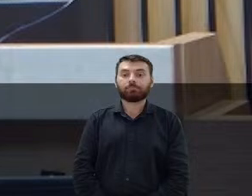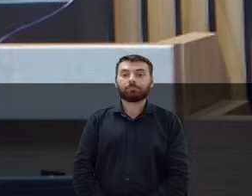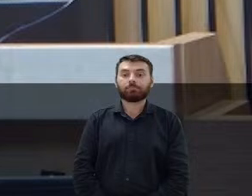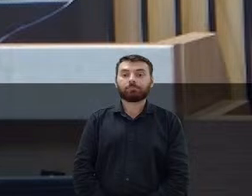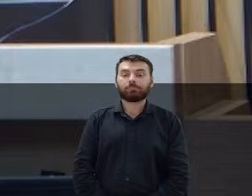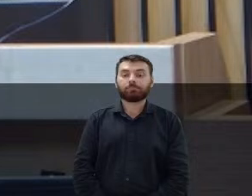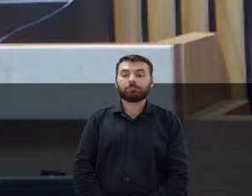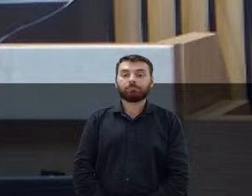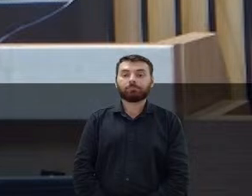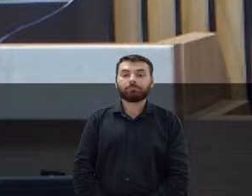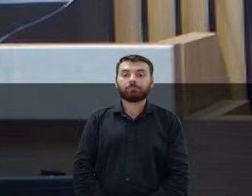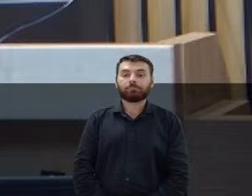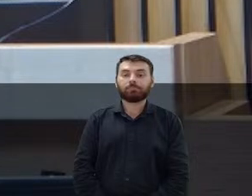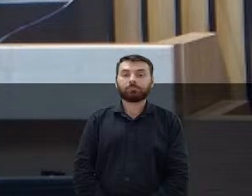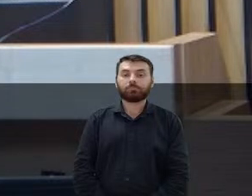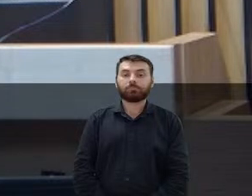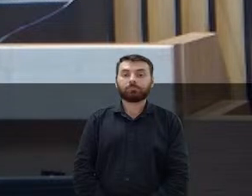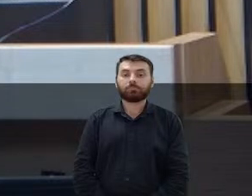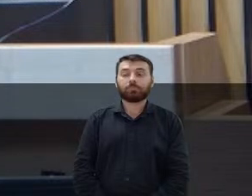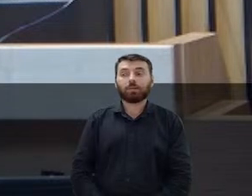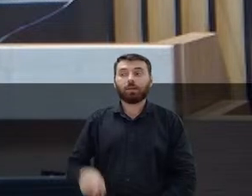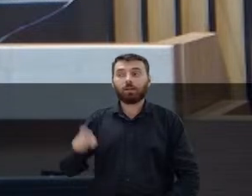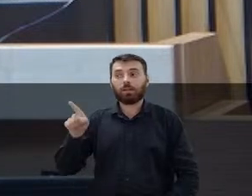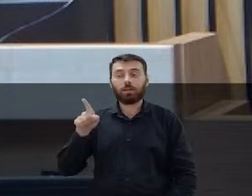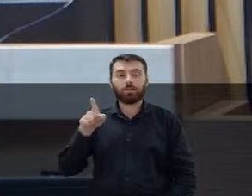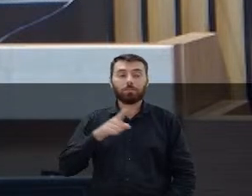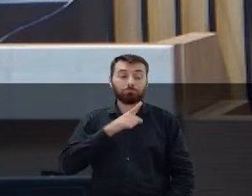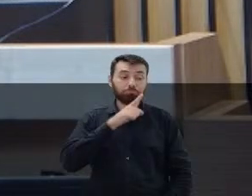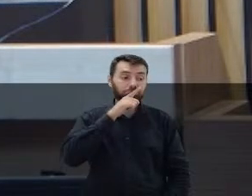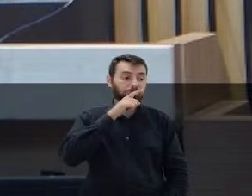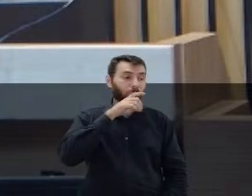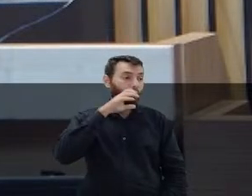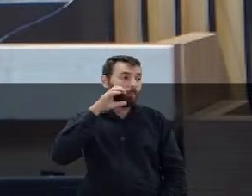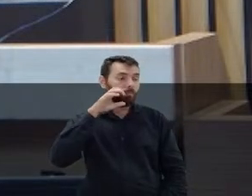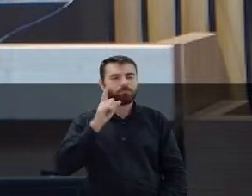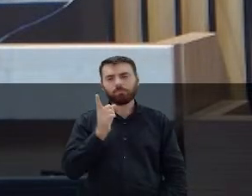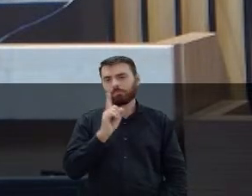não houve vício de consentimento, portanto, é,